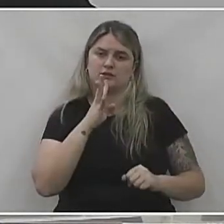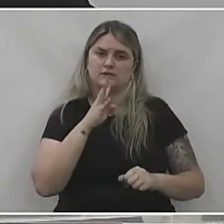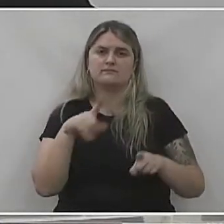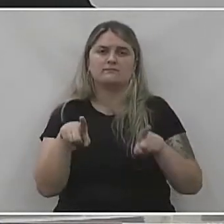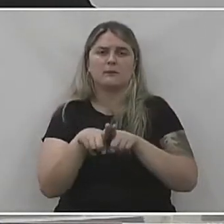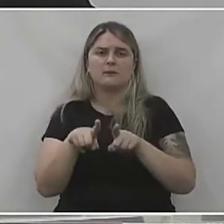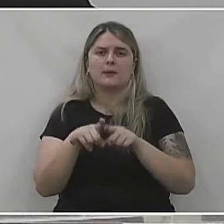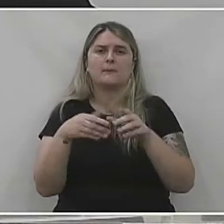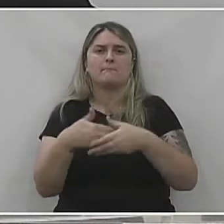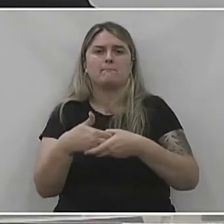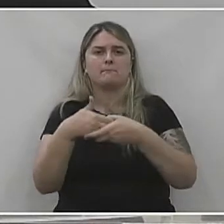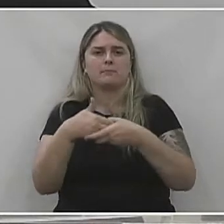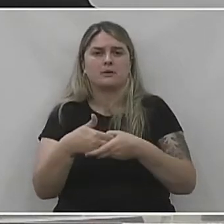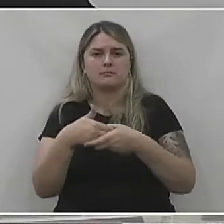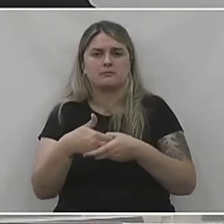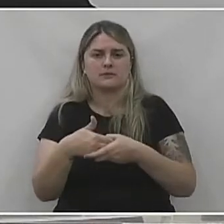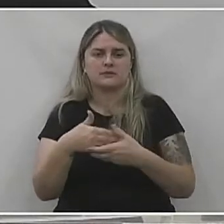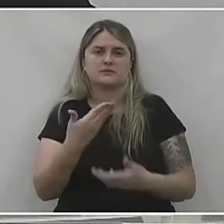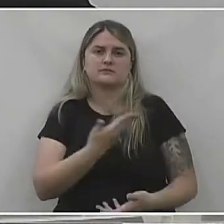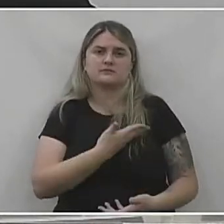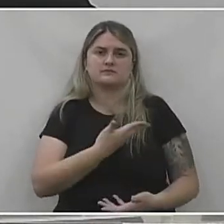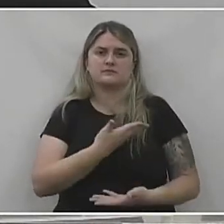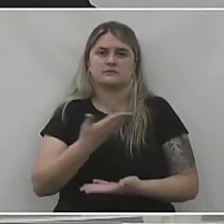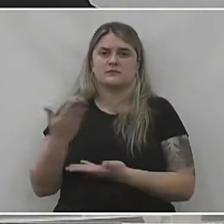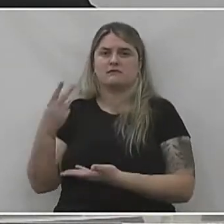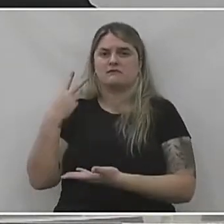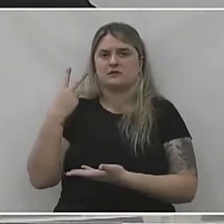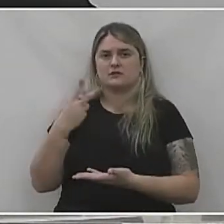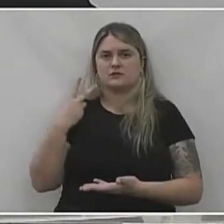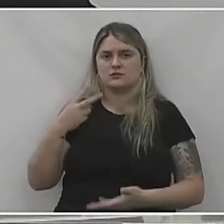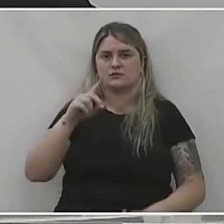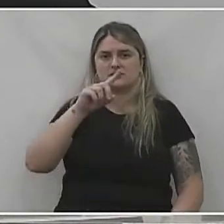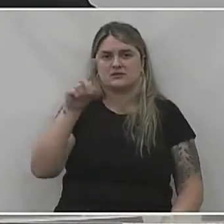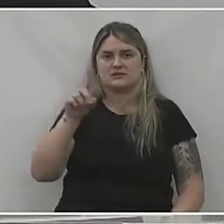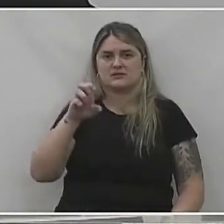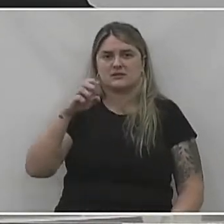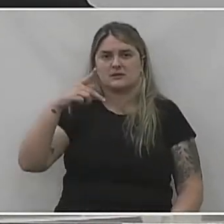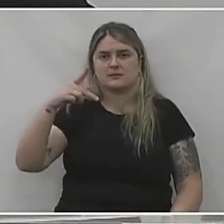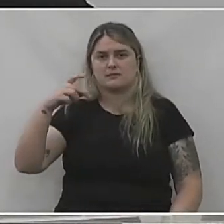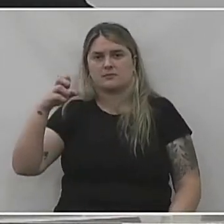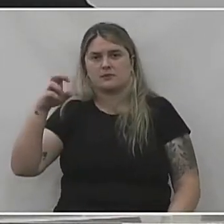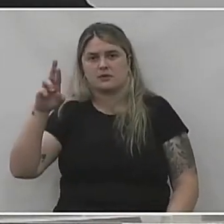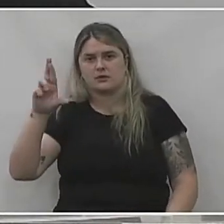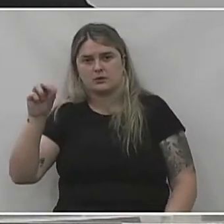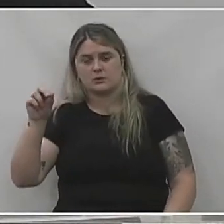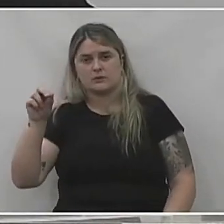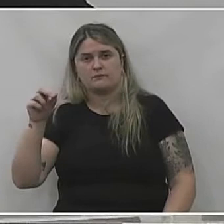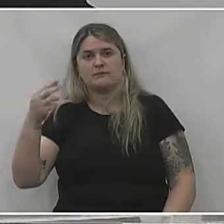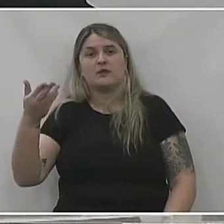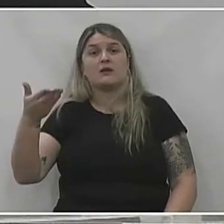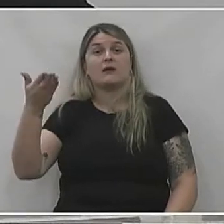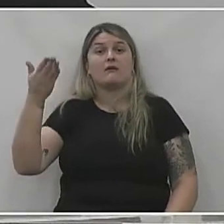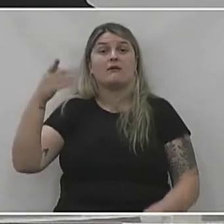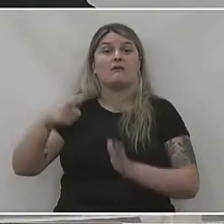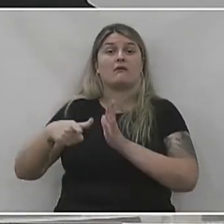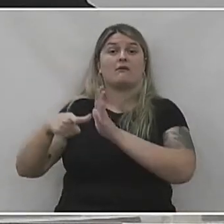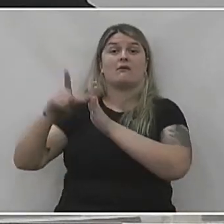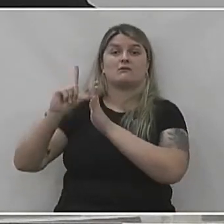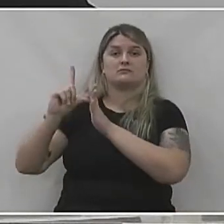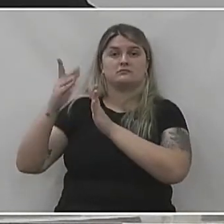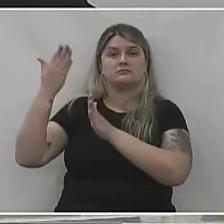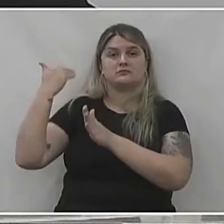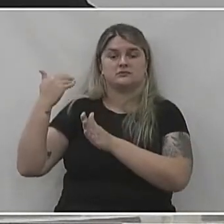também parabenizar o nosso colega Vereador também José Pedro Walter e antes de eu